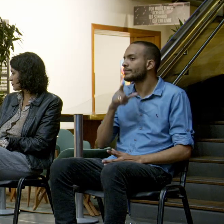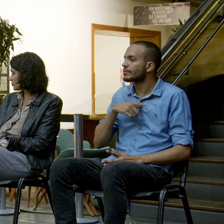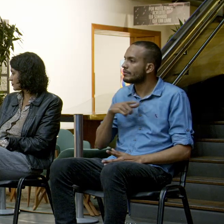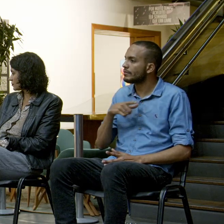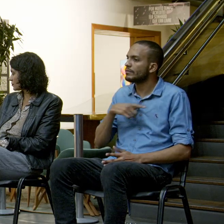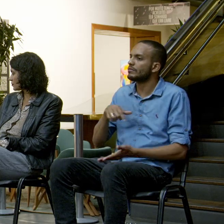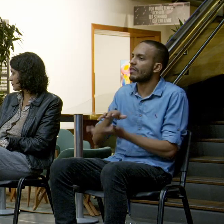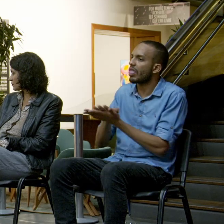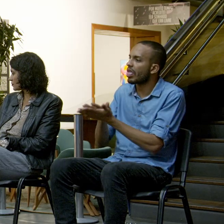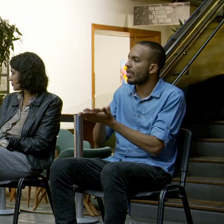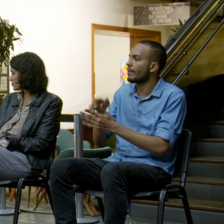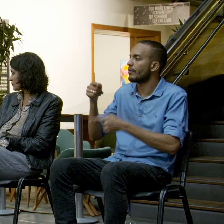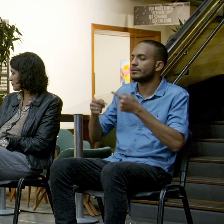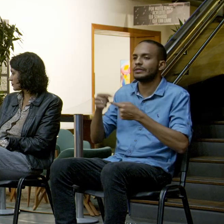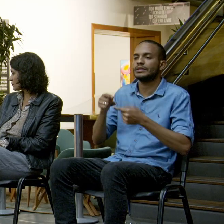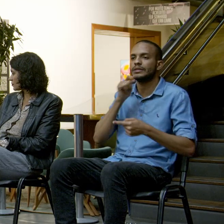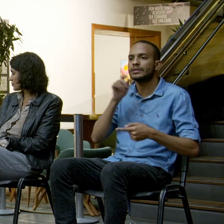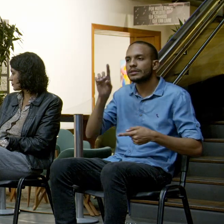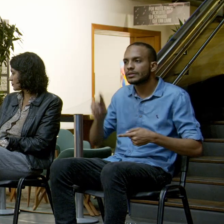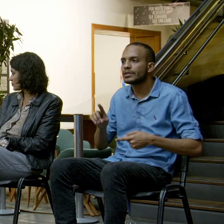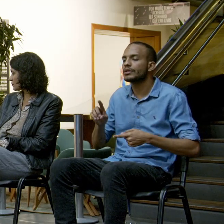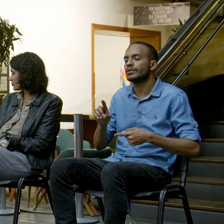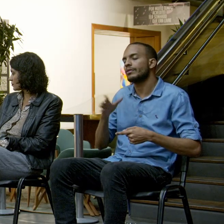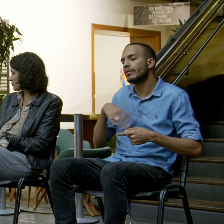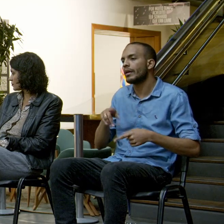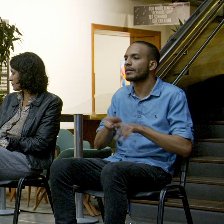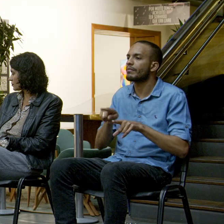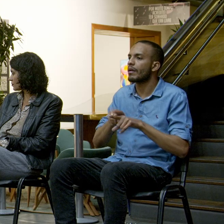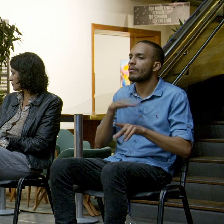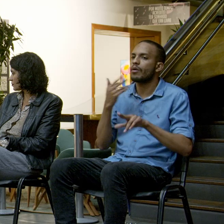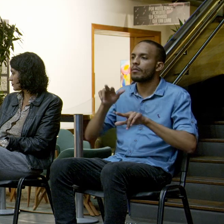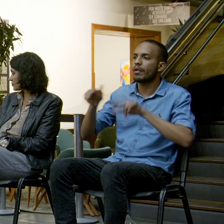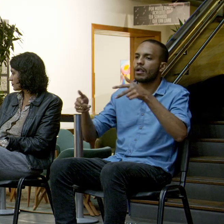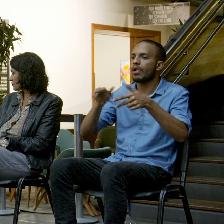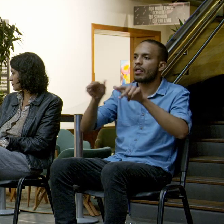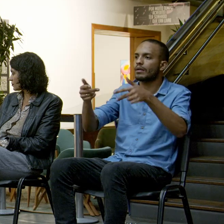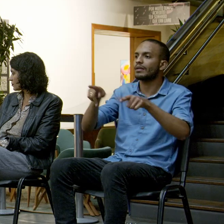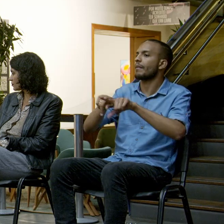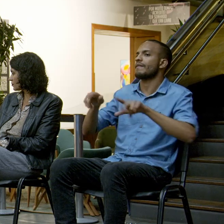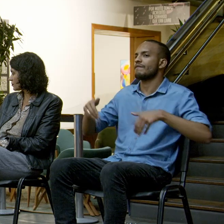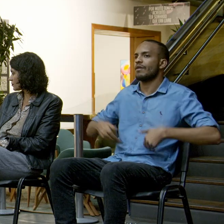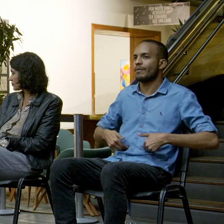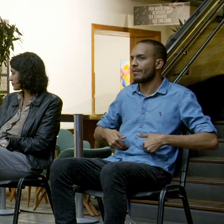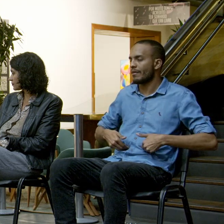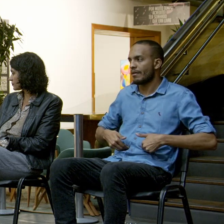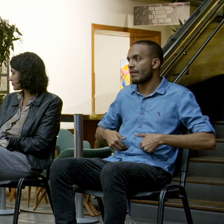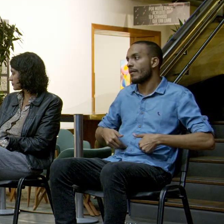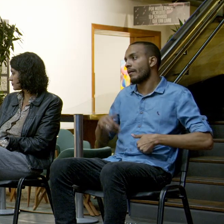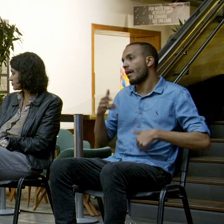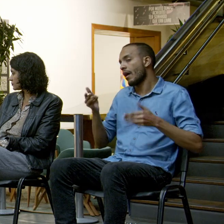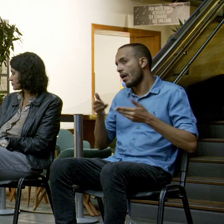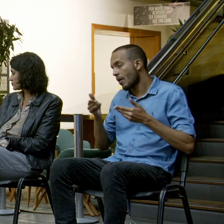política, com cerceamento de direitos civis, com torturas e assassinatos e também com a fome. Não me parece coincidência